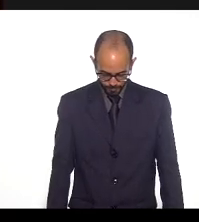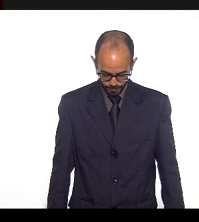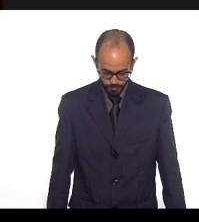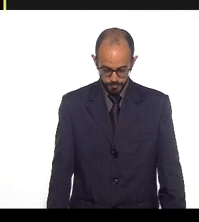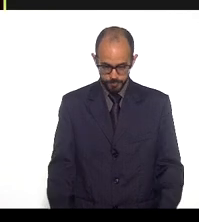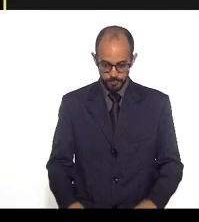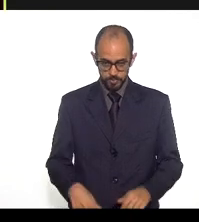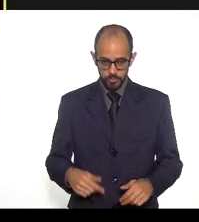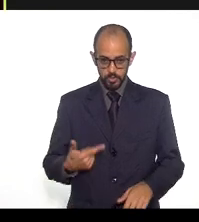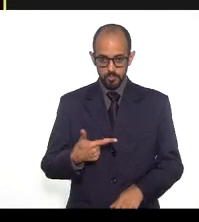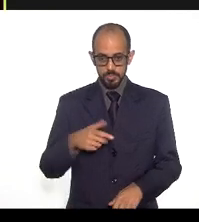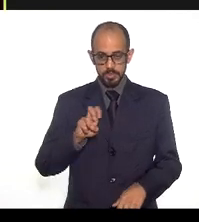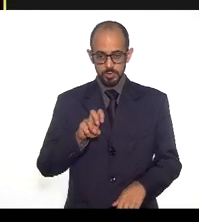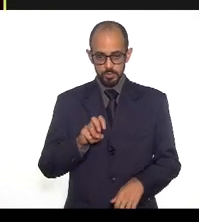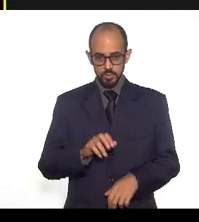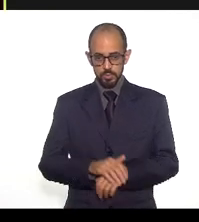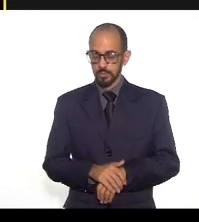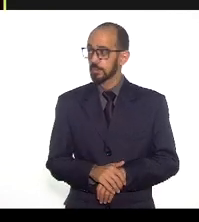Sim, o